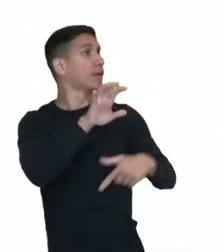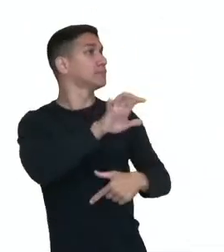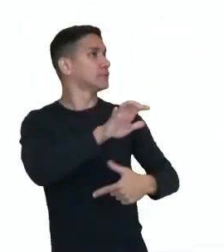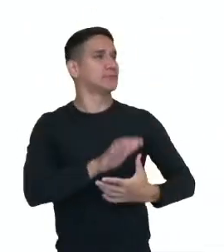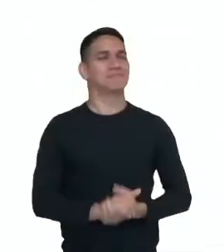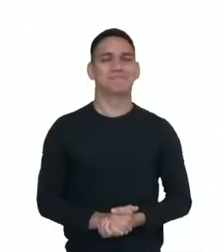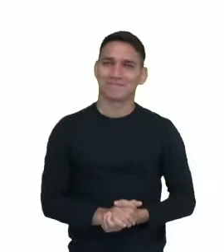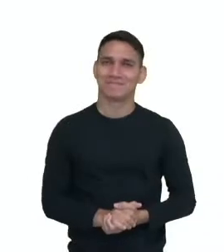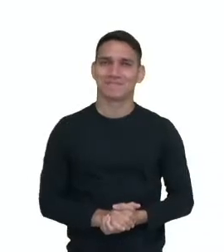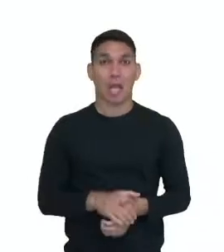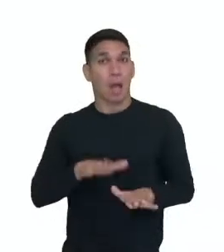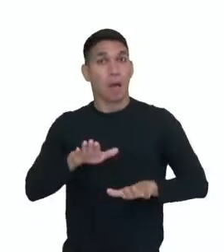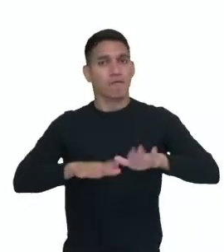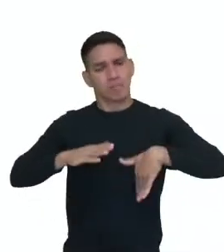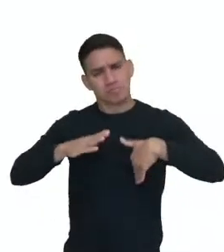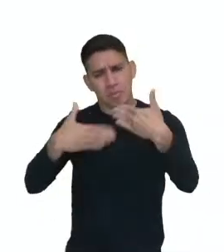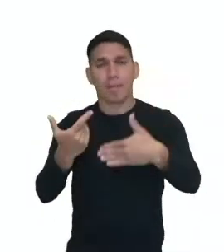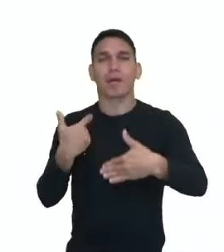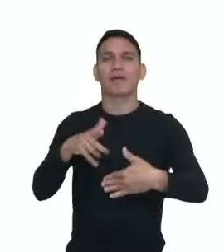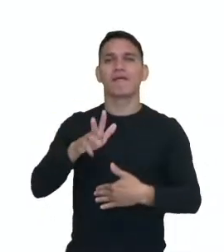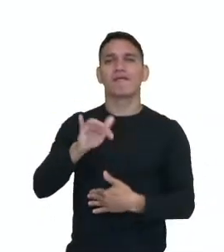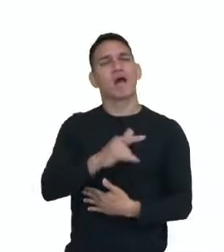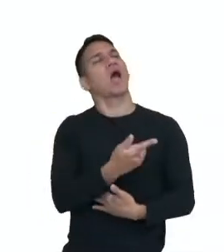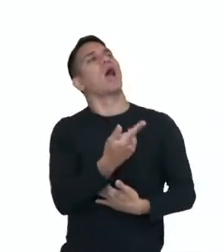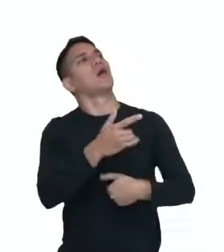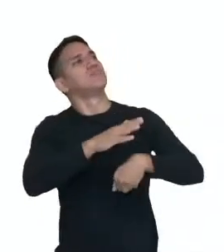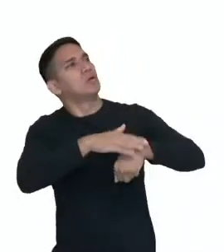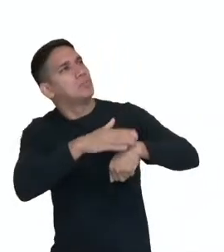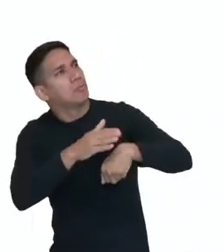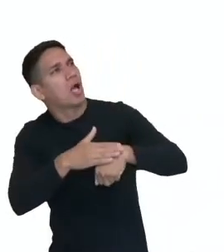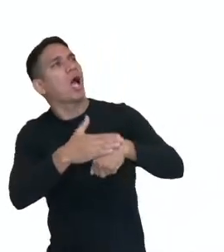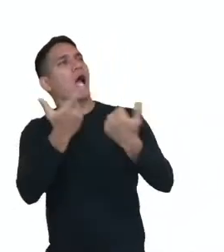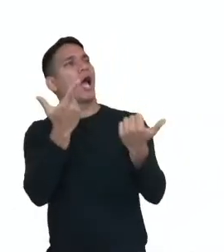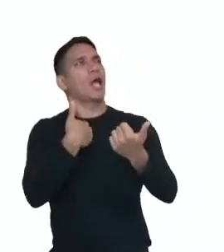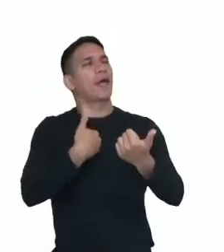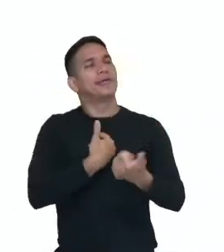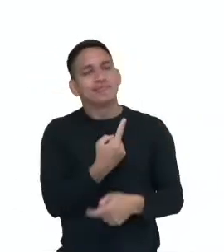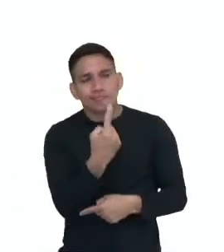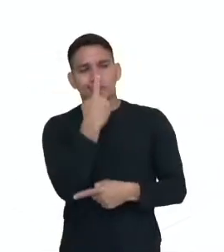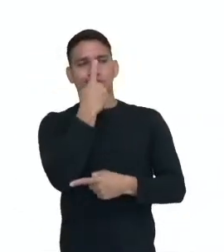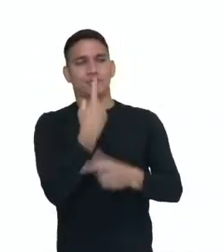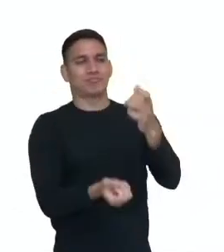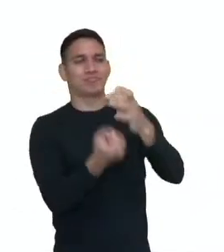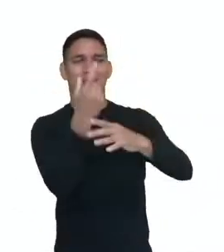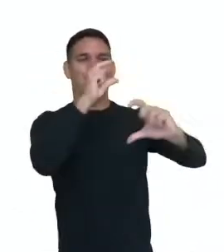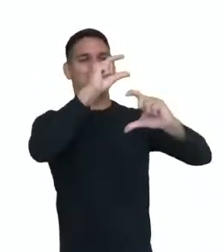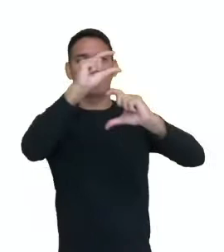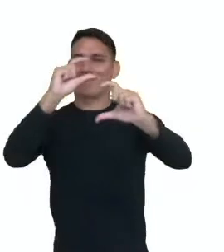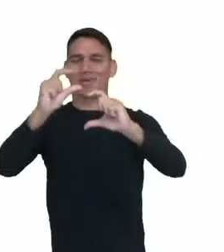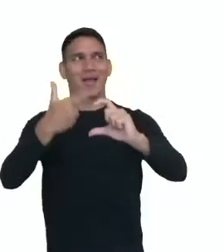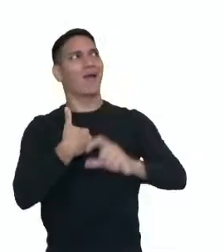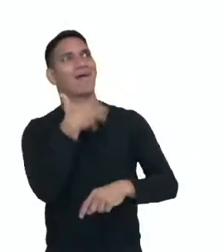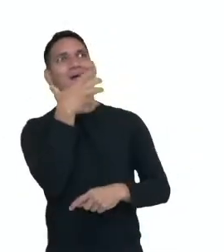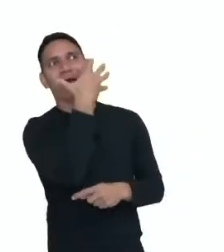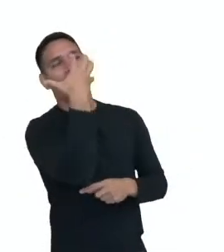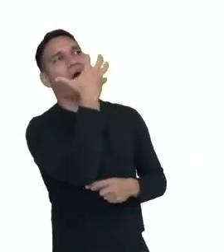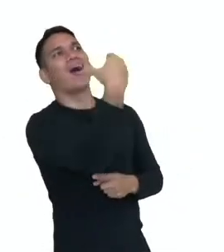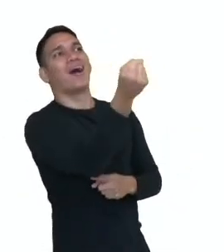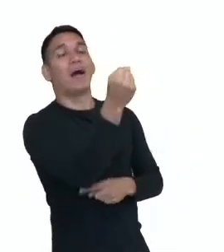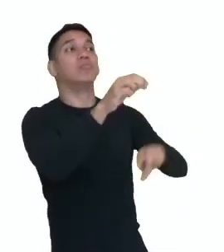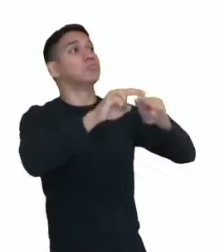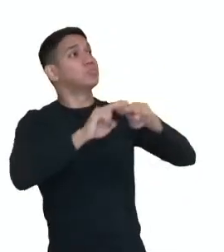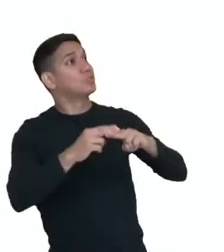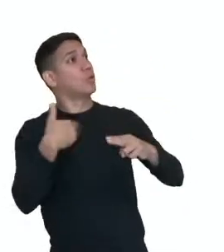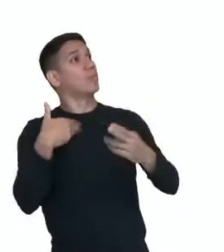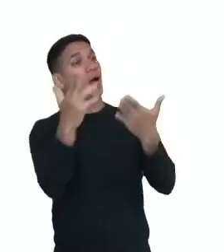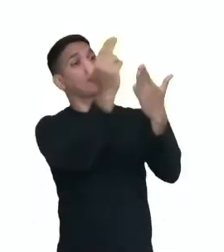Na medida em que fui crescendo, conheci as histórias em quadrinhos e me apaixonei pelo gênero. Isso fez com que meu desenho